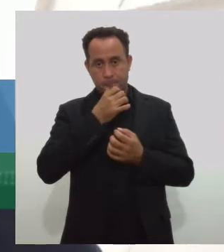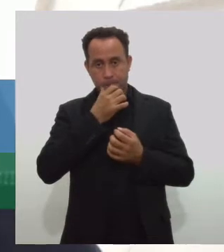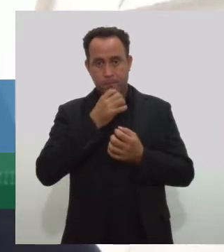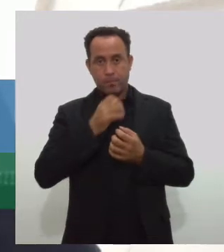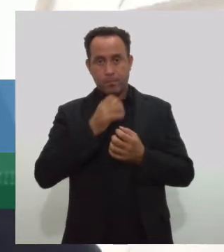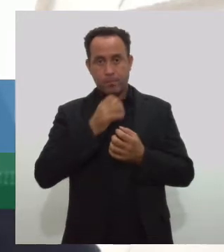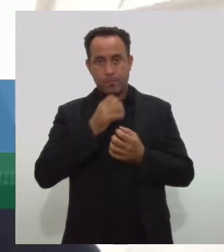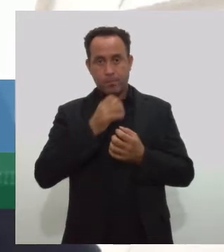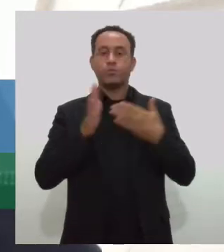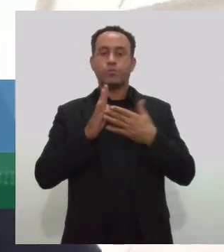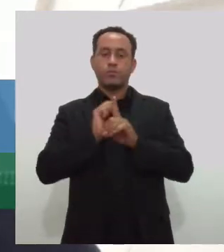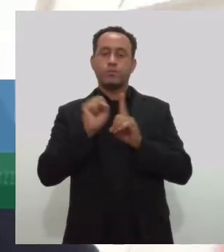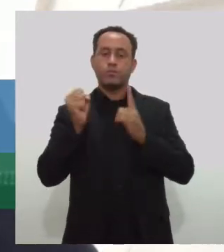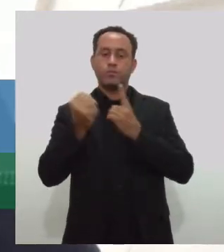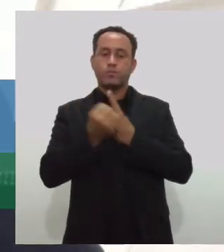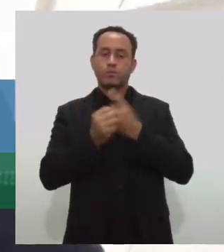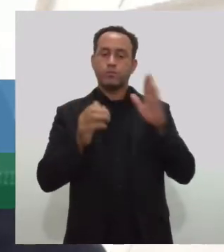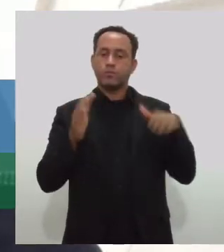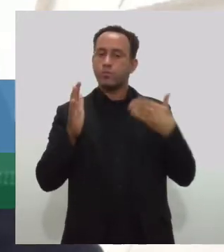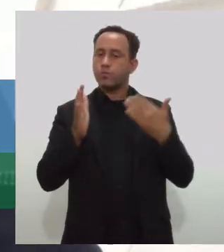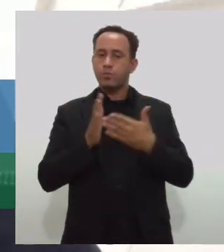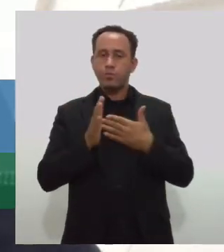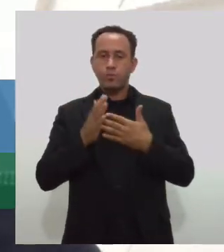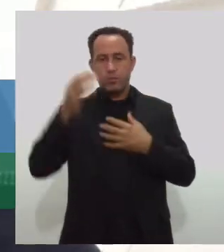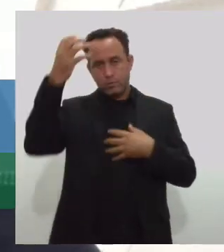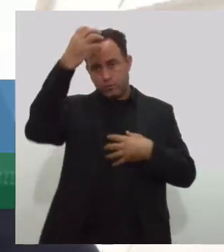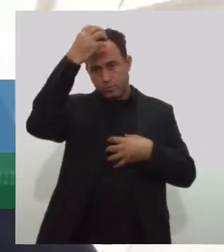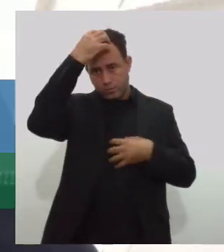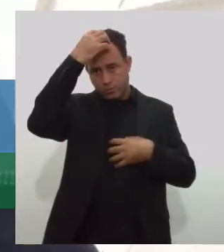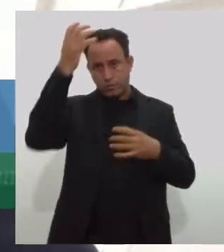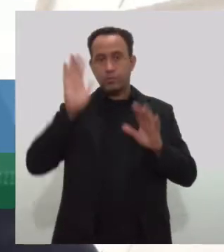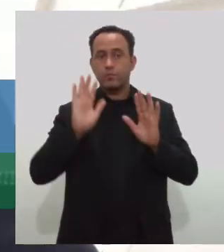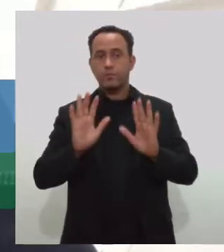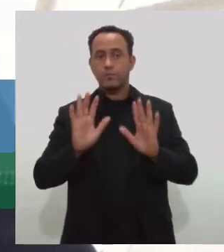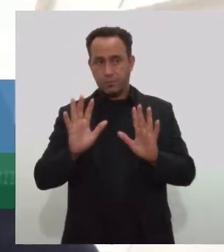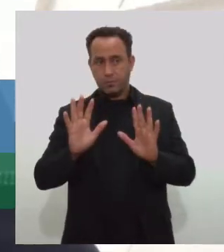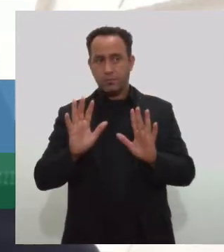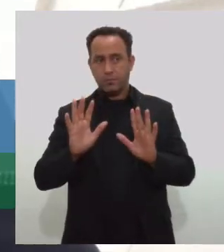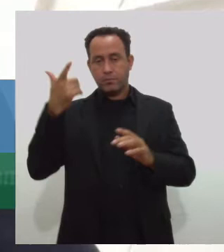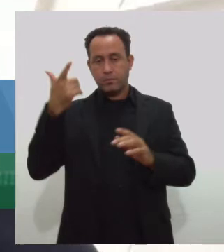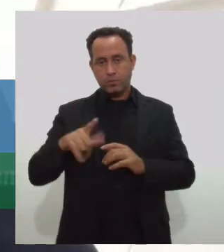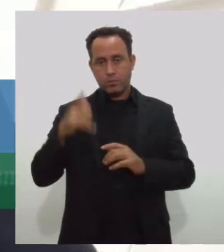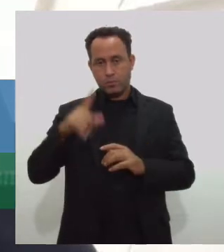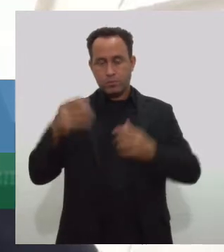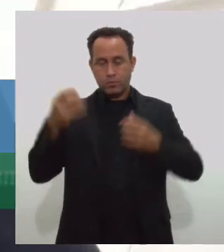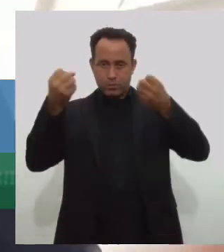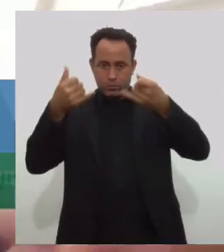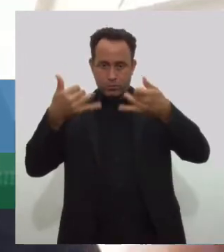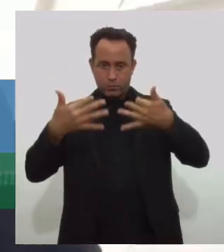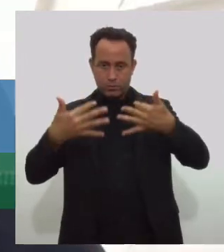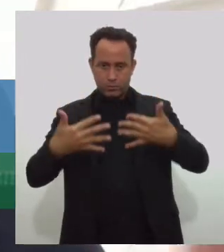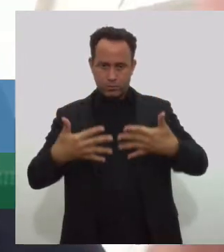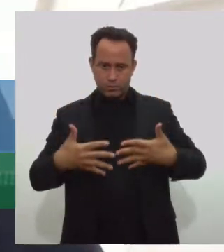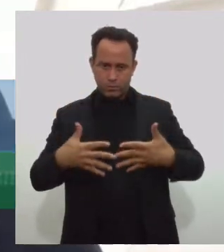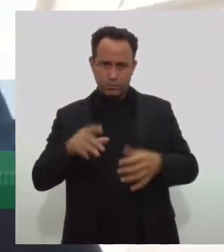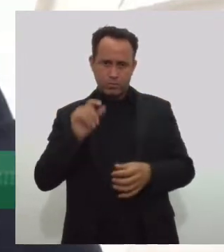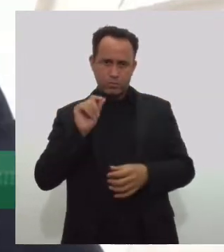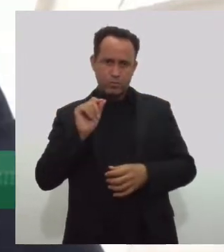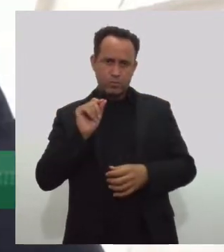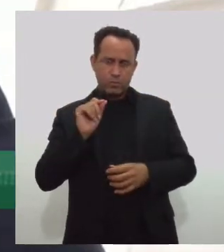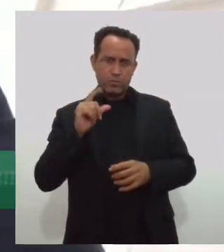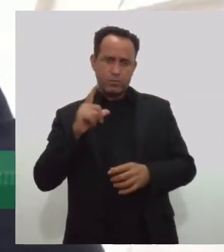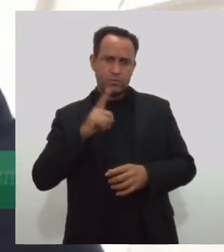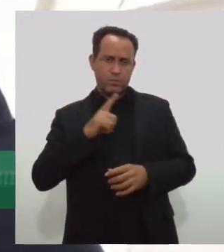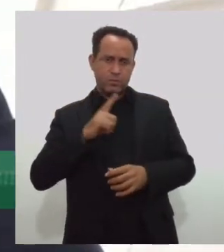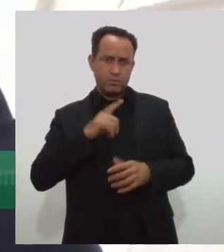toda a sociedade, de dolo e de culpa, mas eu vou mais uma vez aqui esclarecer. O que é que existe